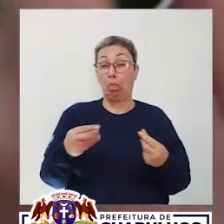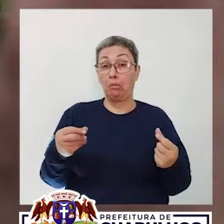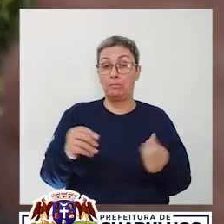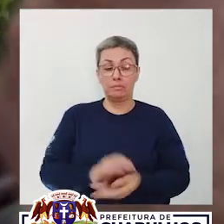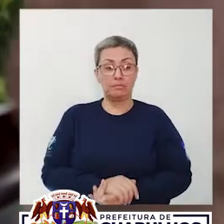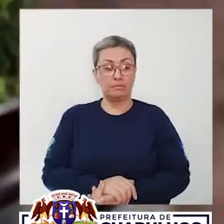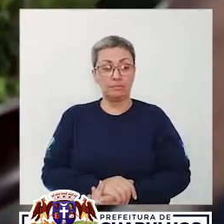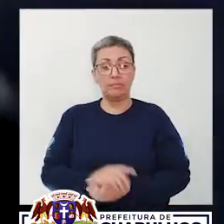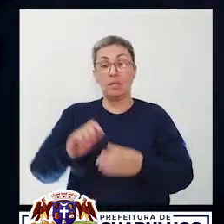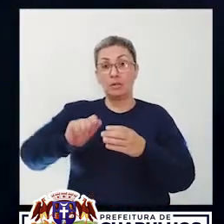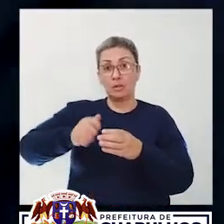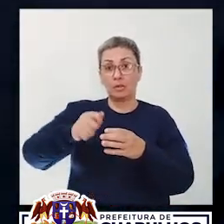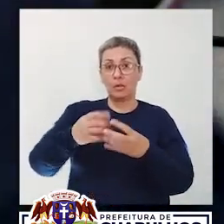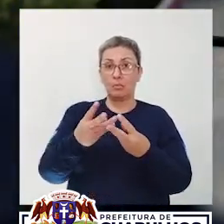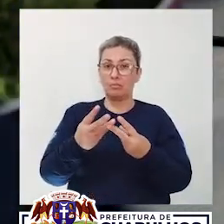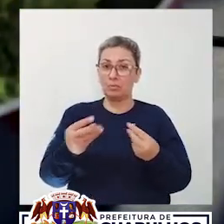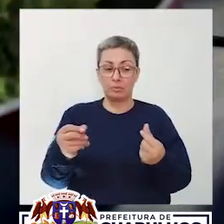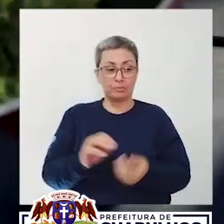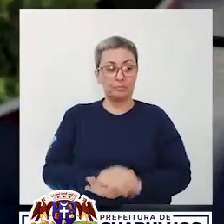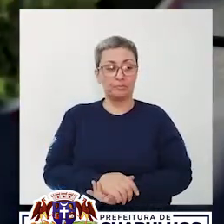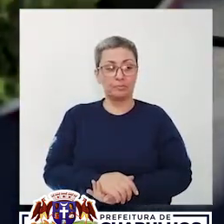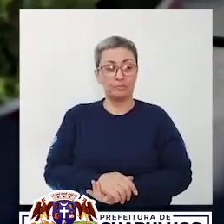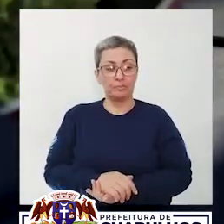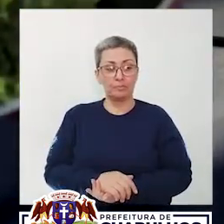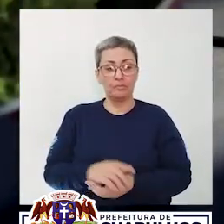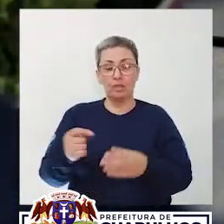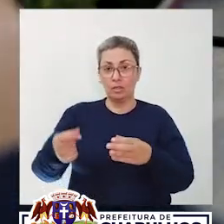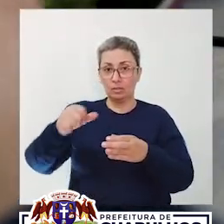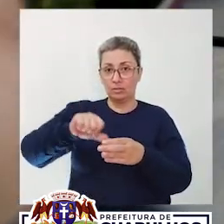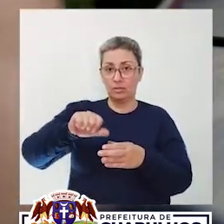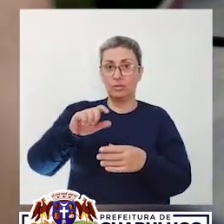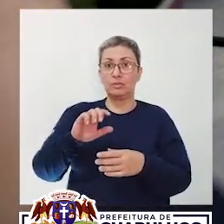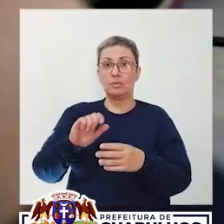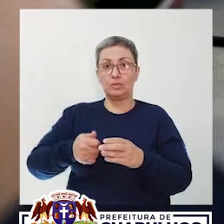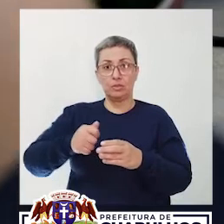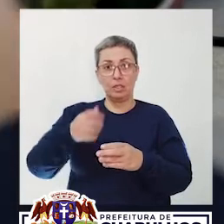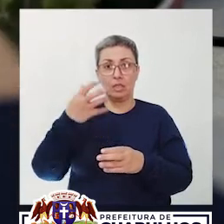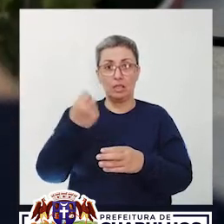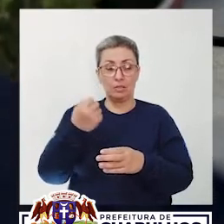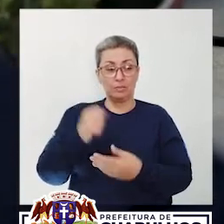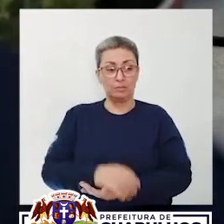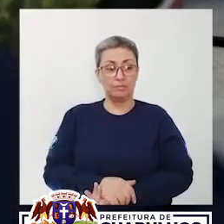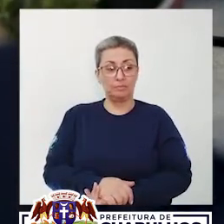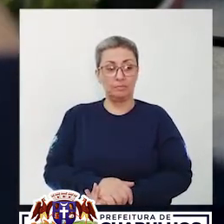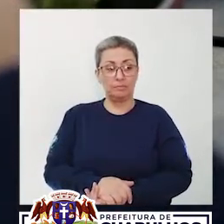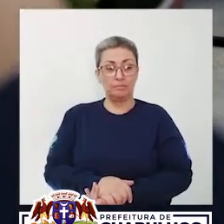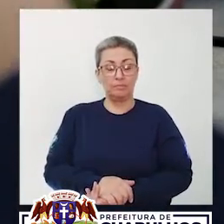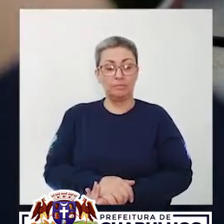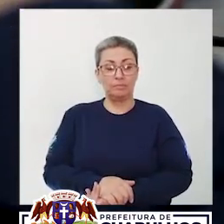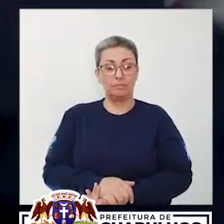aguada, porque o creme de leite derrete. Então nós vamos colocar o creme de leite.